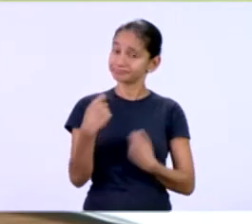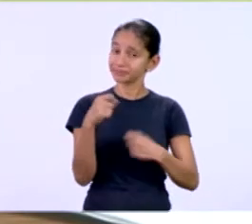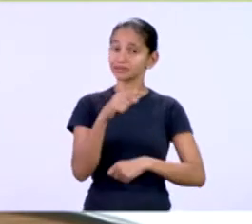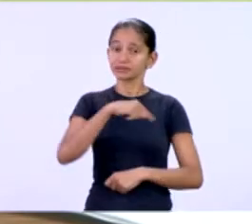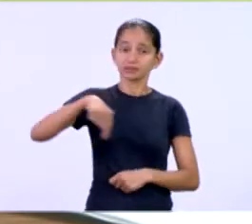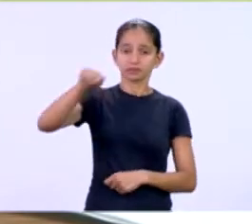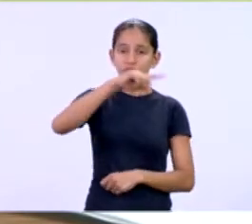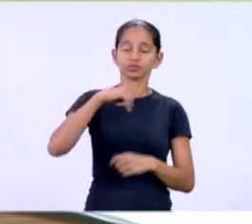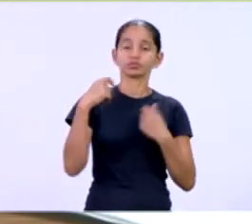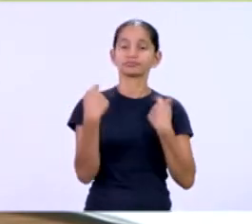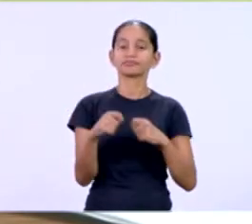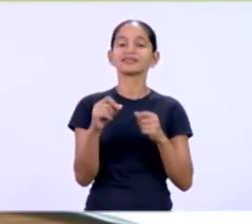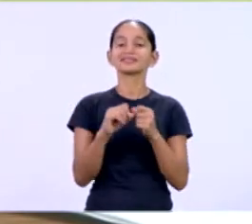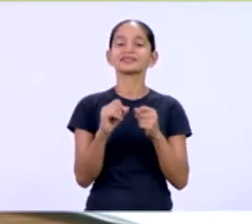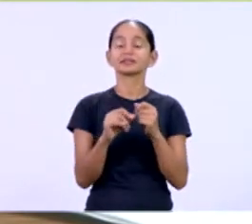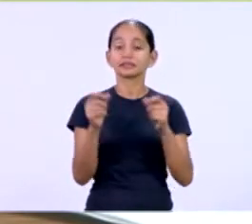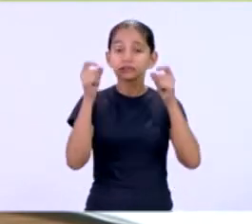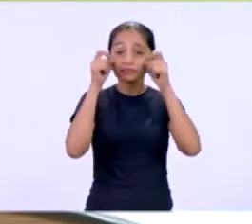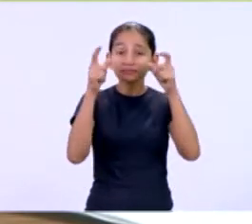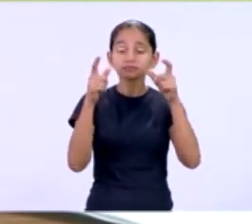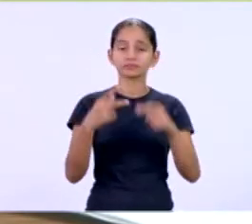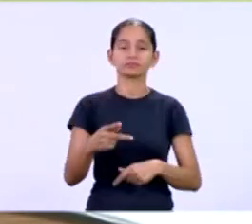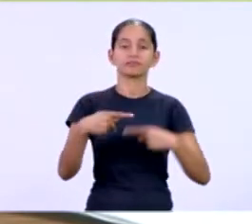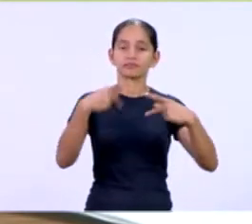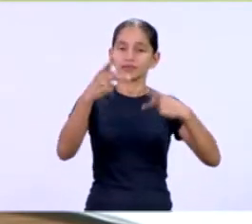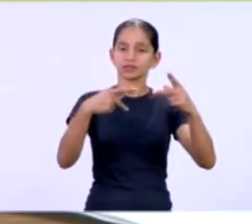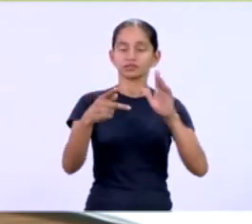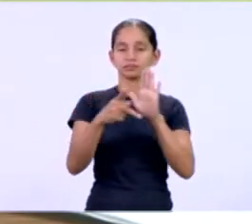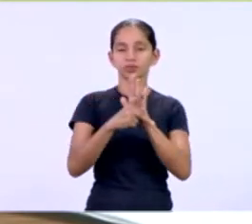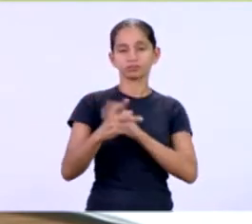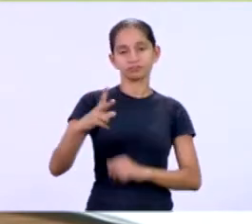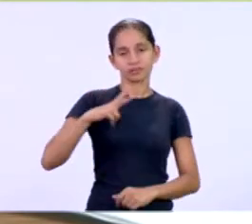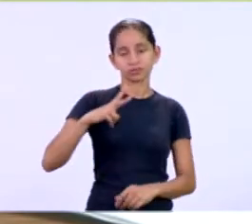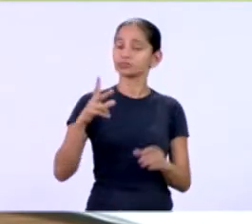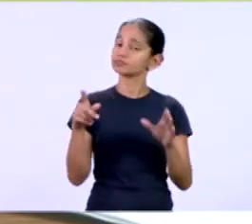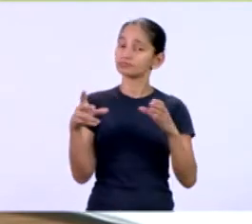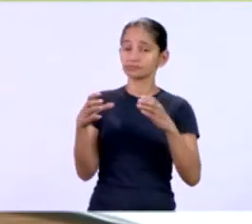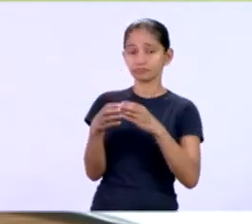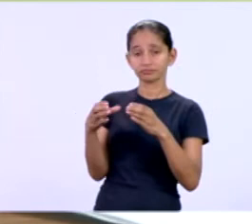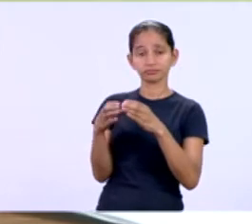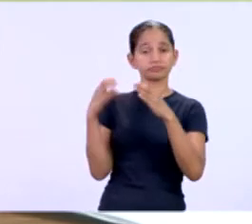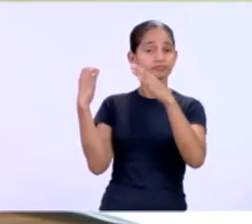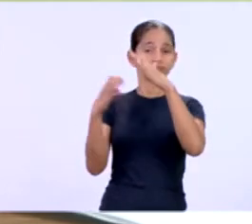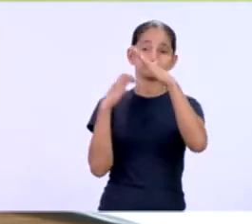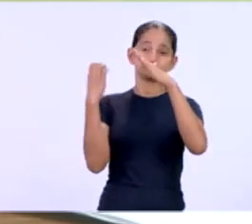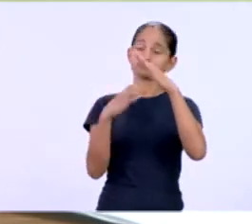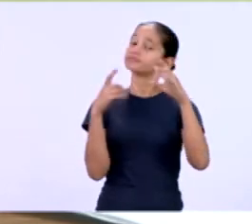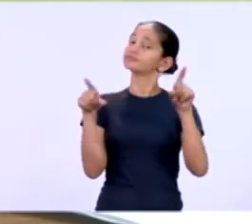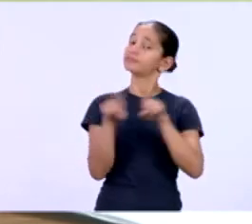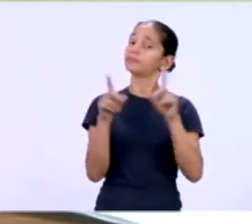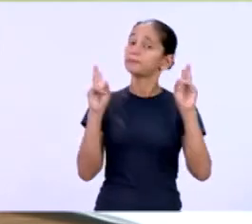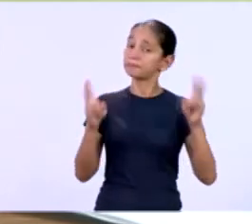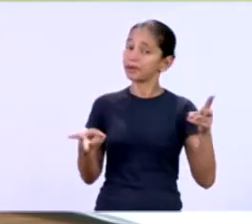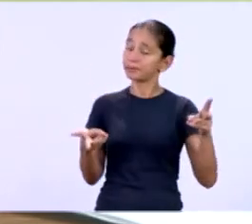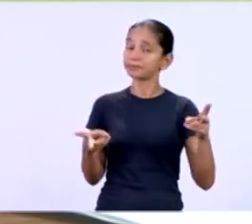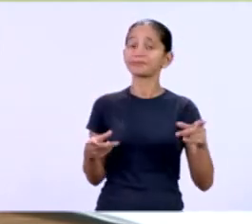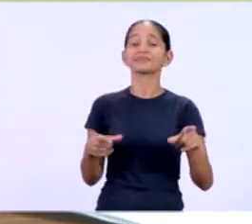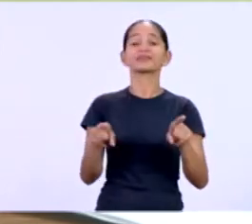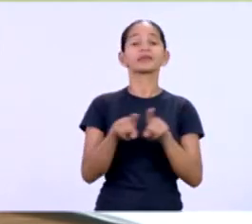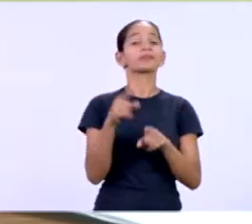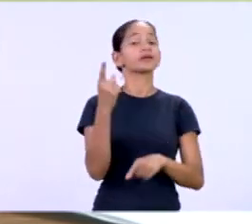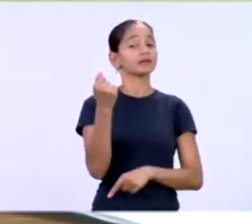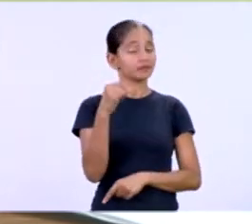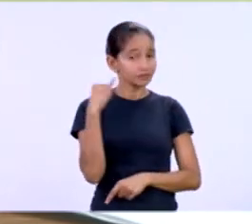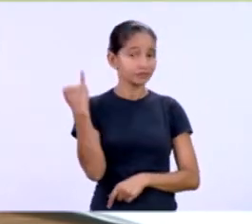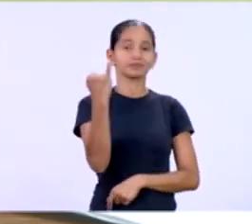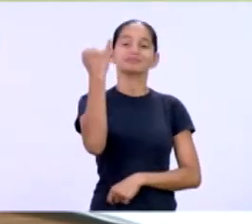precisamos nos atentar ao planejamento, as empresas também precisam se planejar e, inclusive, na parte